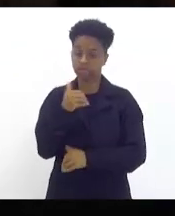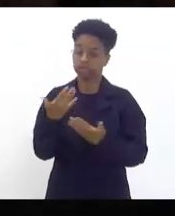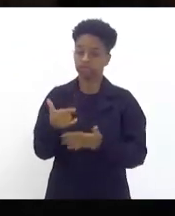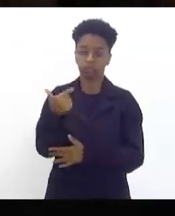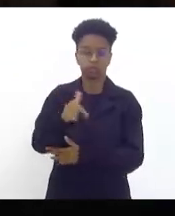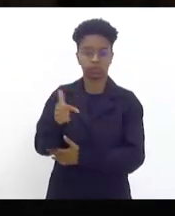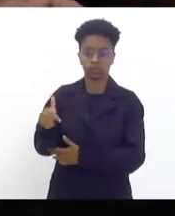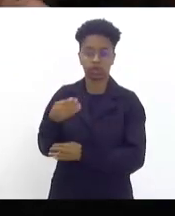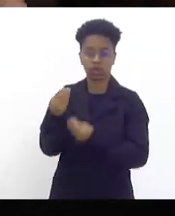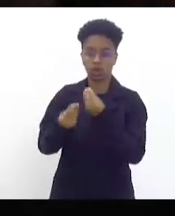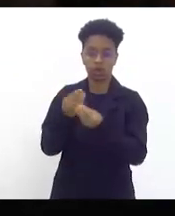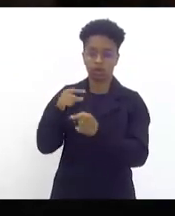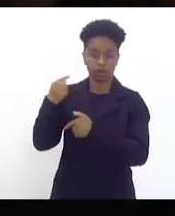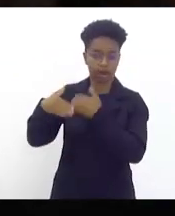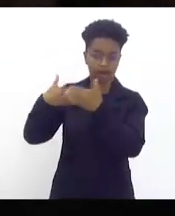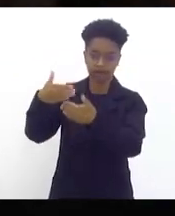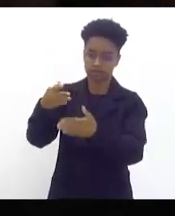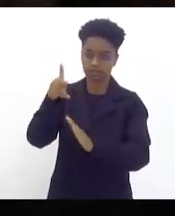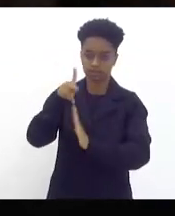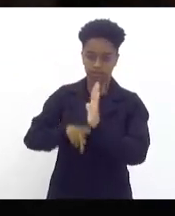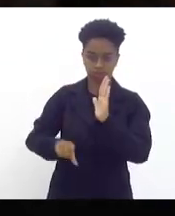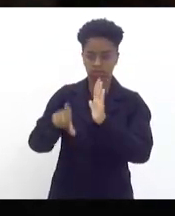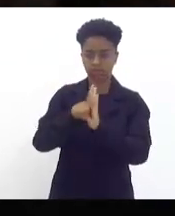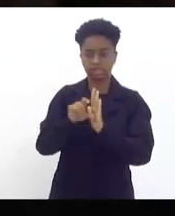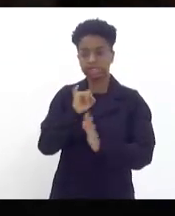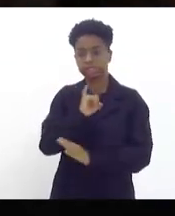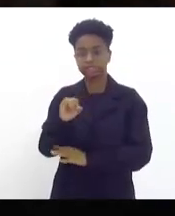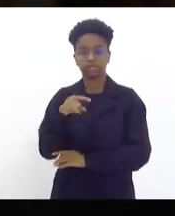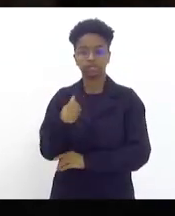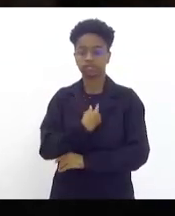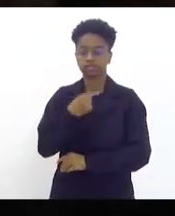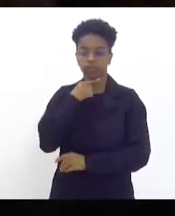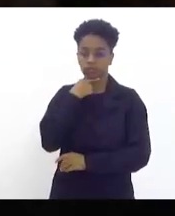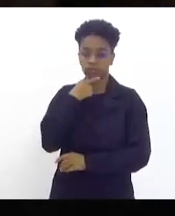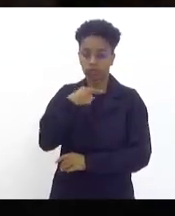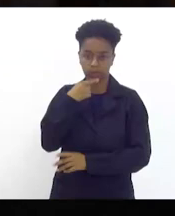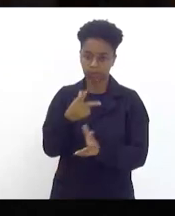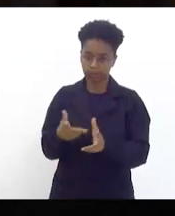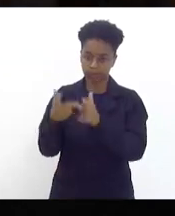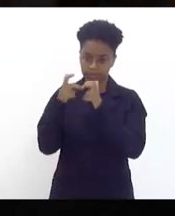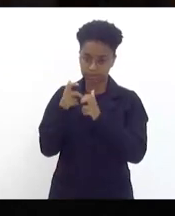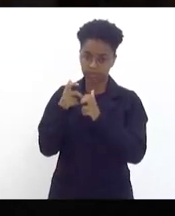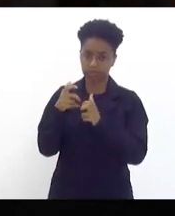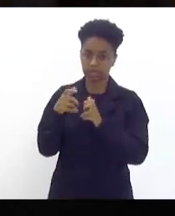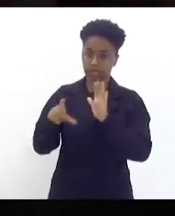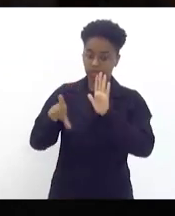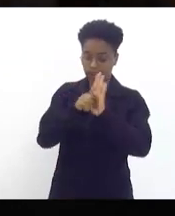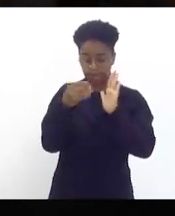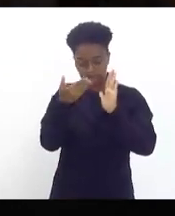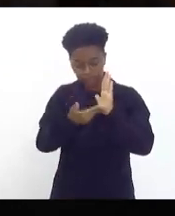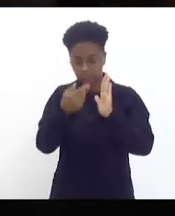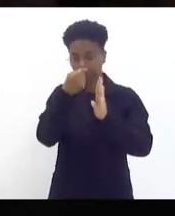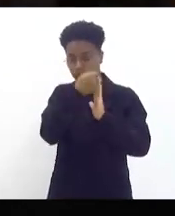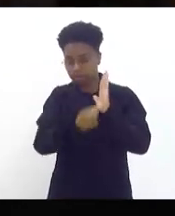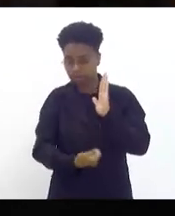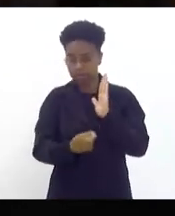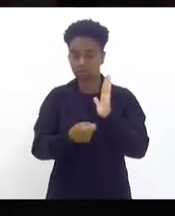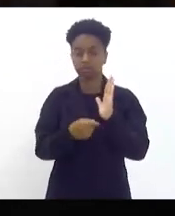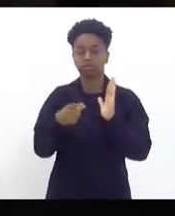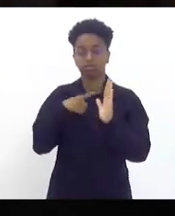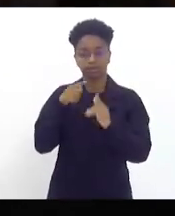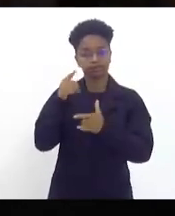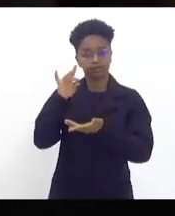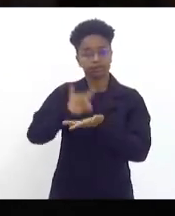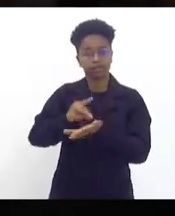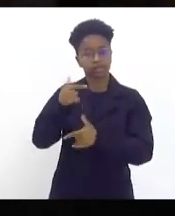Assim como nós avançarmos nesse projeto de lei sem que nós reconheçamos na forma da Lei na letra da lei que este